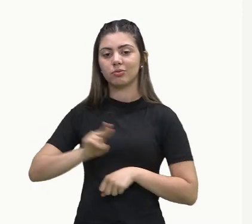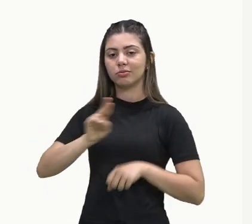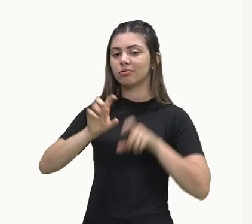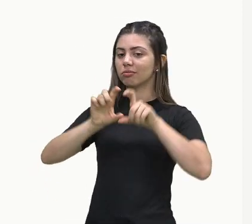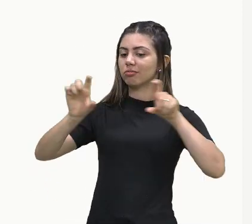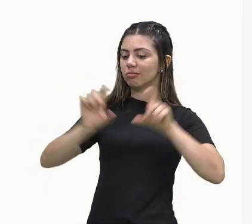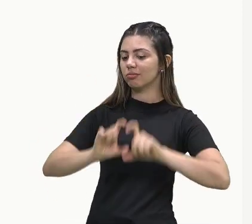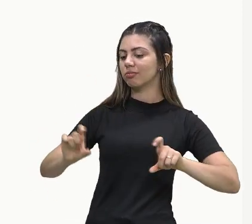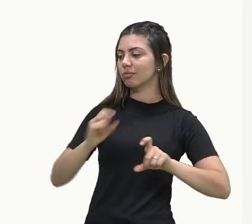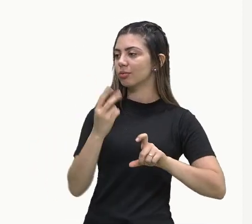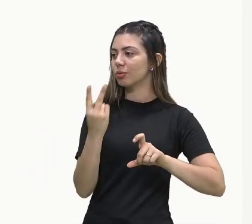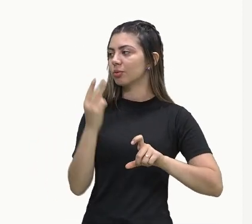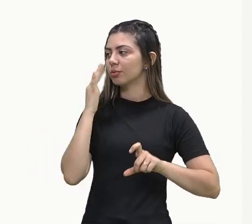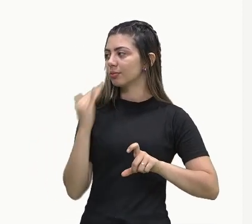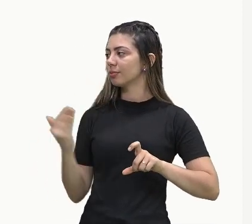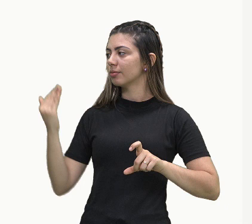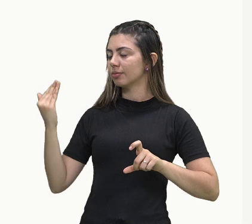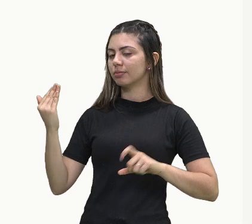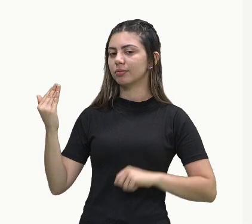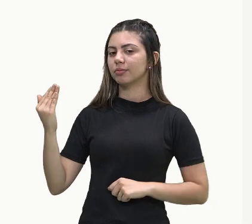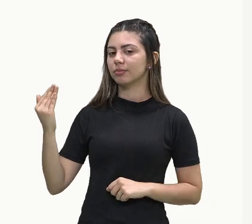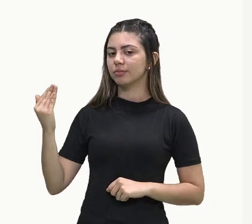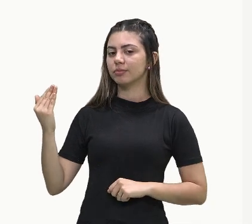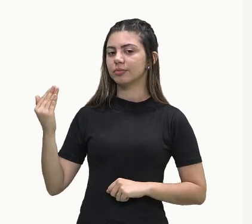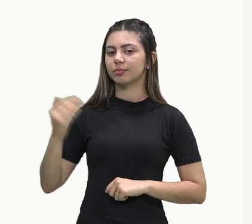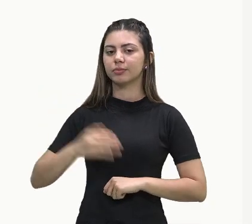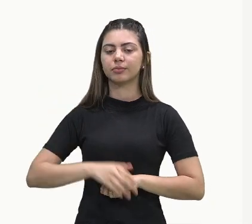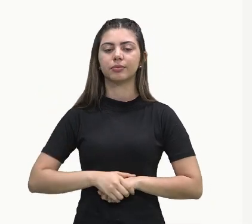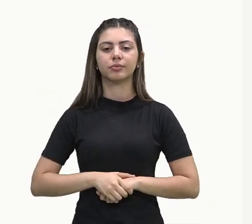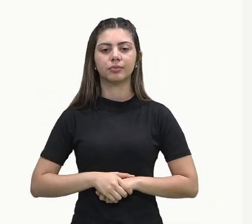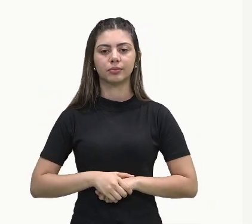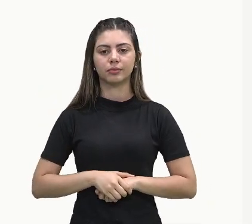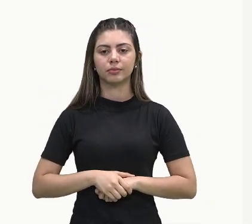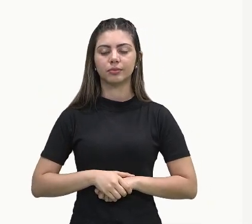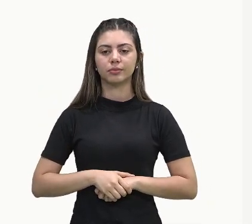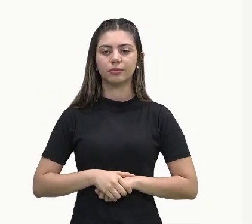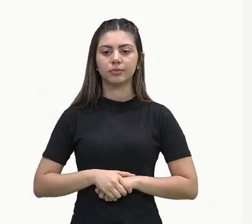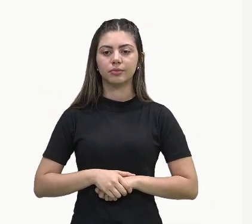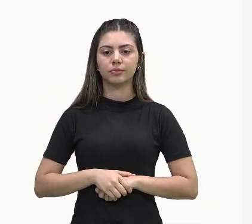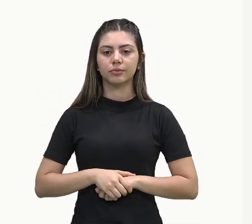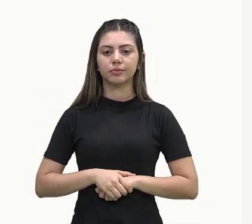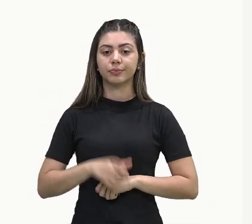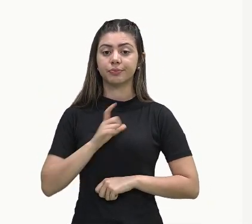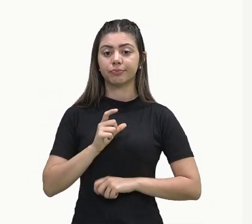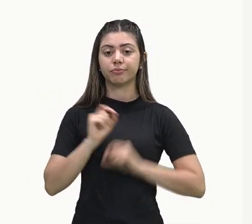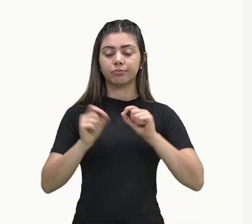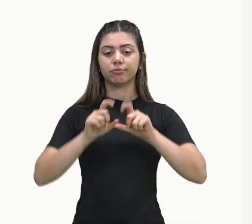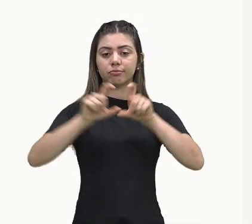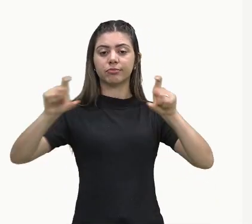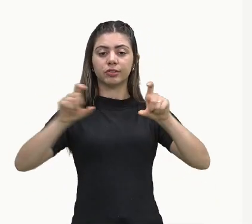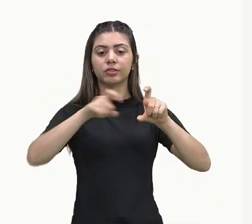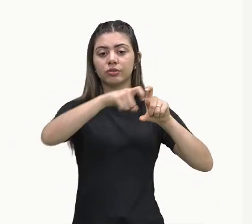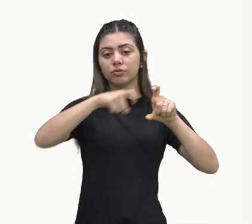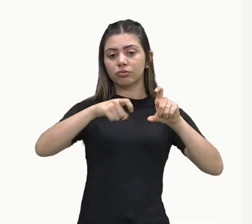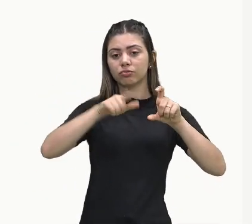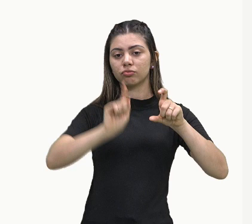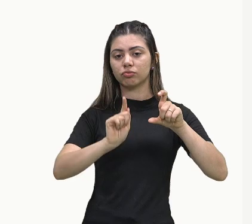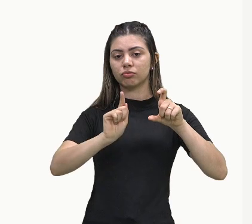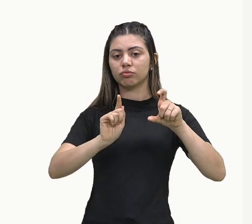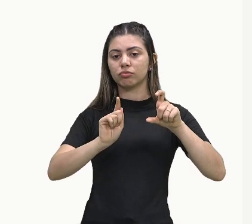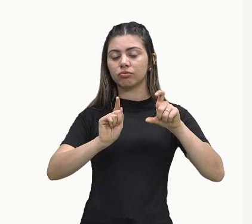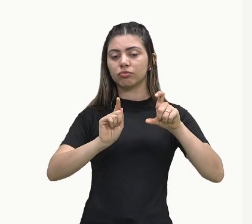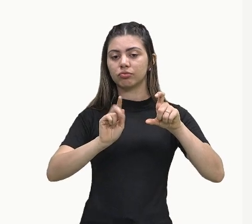expressões Então eu tenho aqui ó n XG igual a